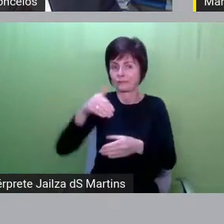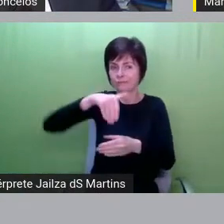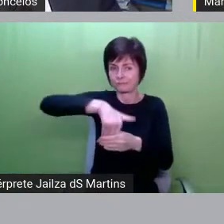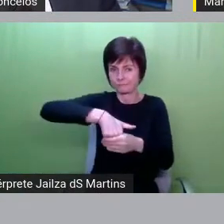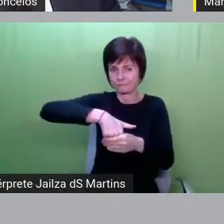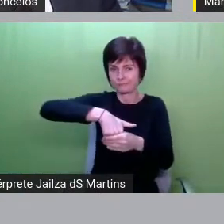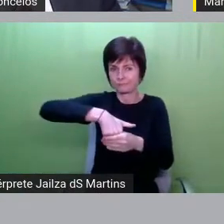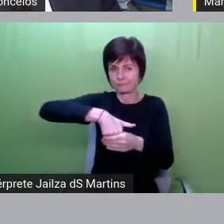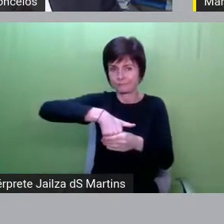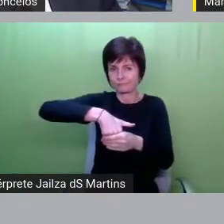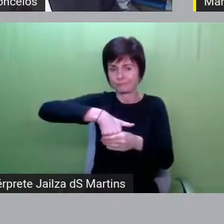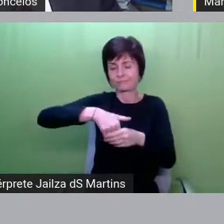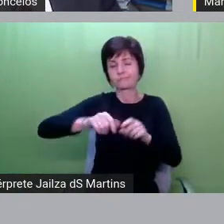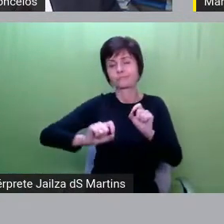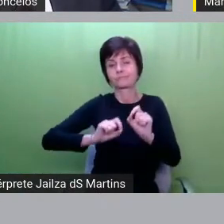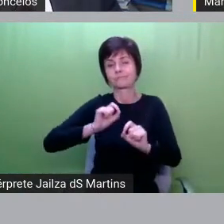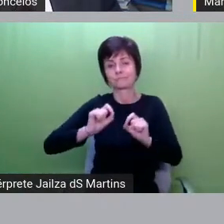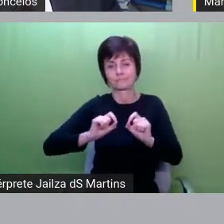elas